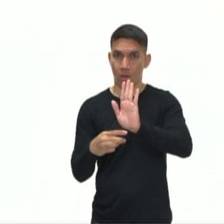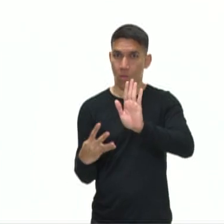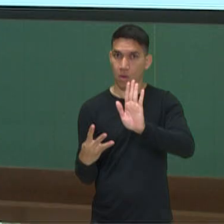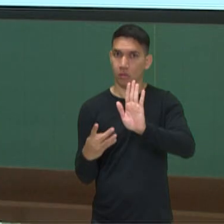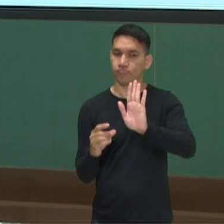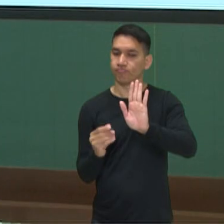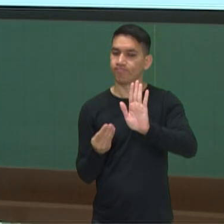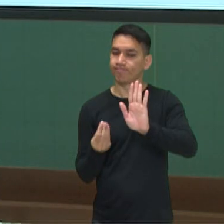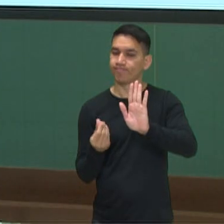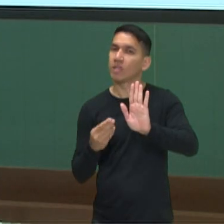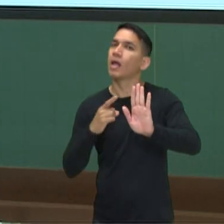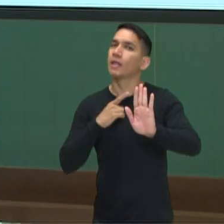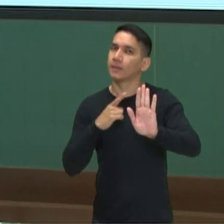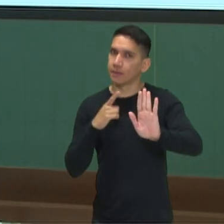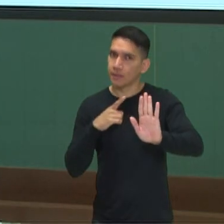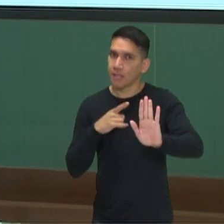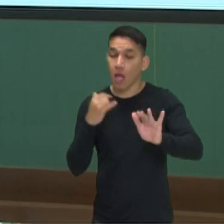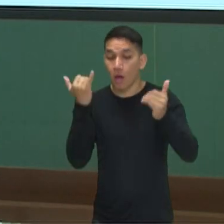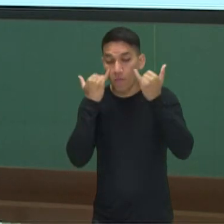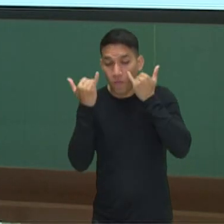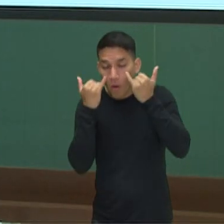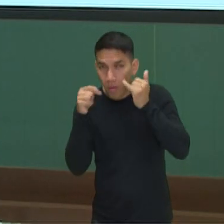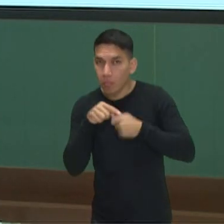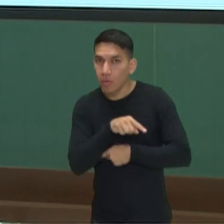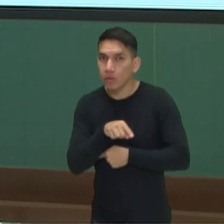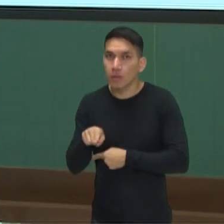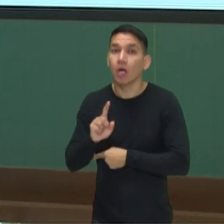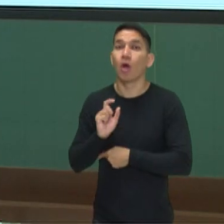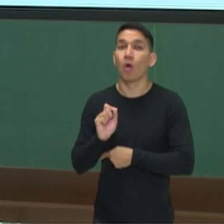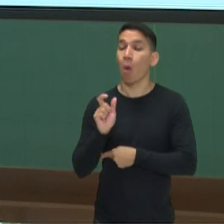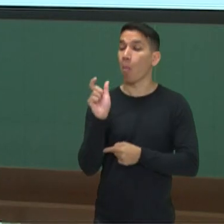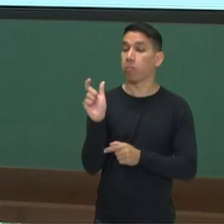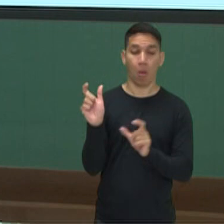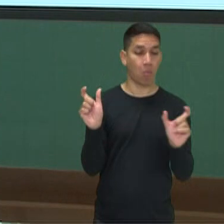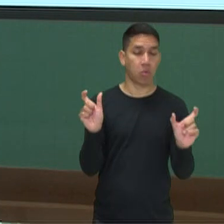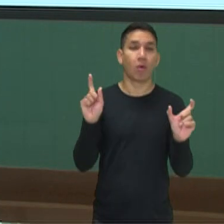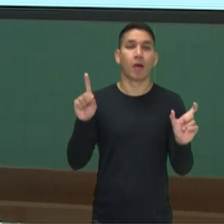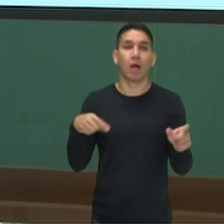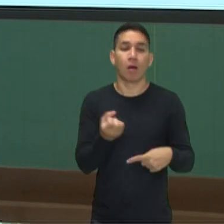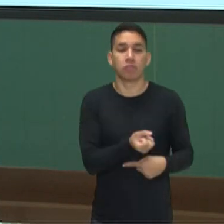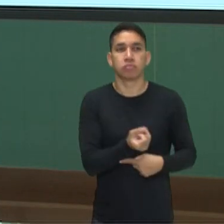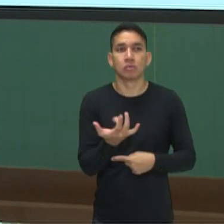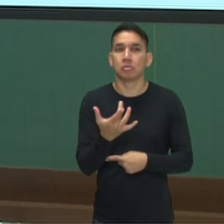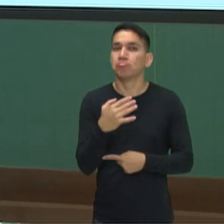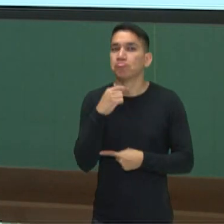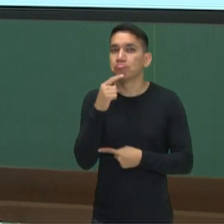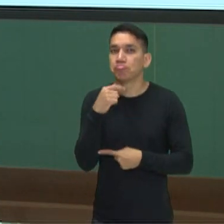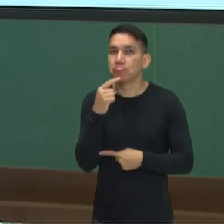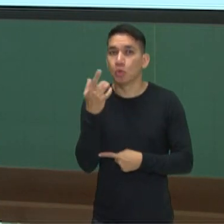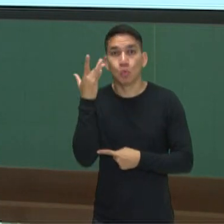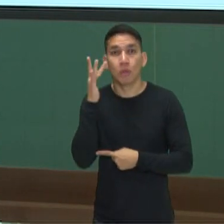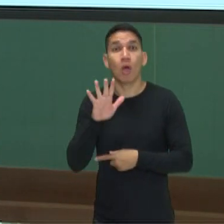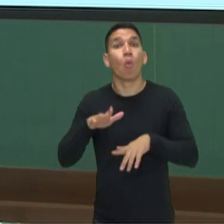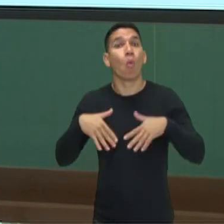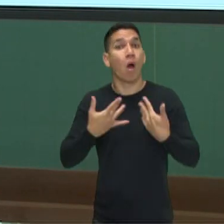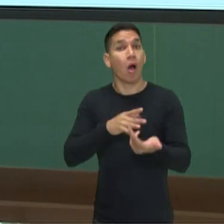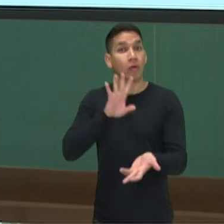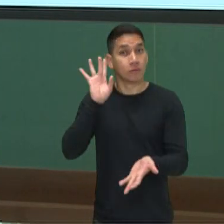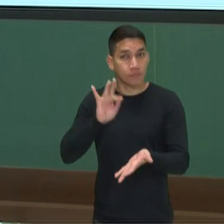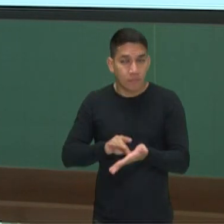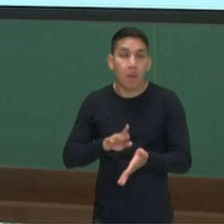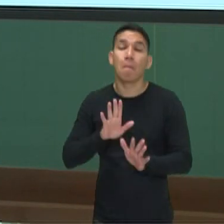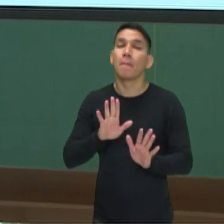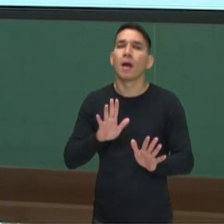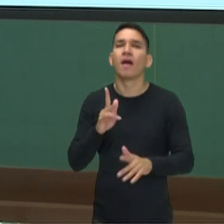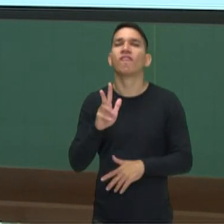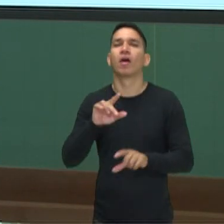temos valores, porque monômios, polinômios são valores desconhecidos e vamos aplicar na regrinha aqui na